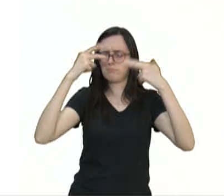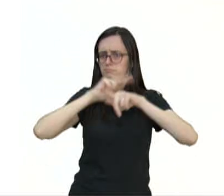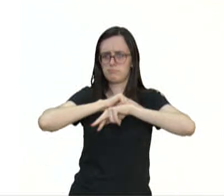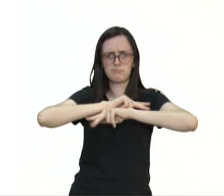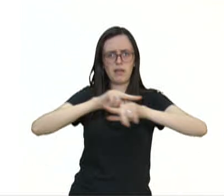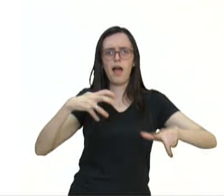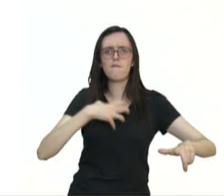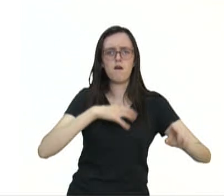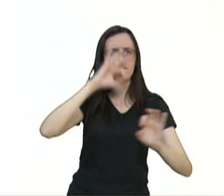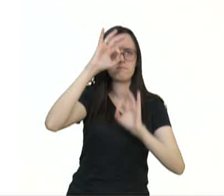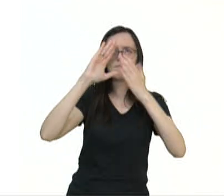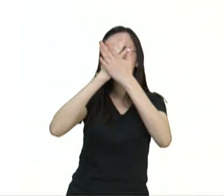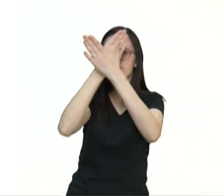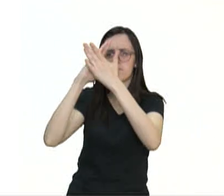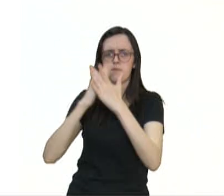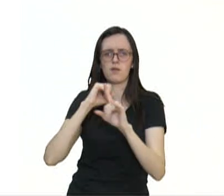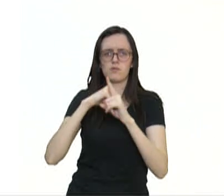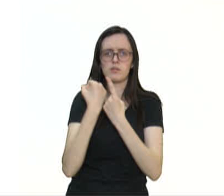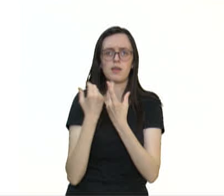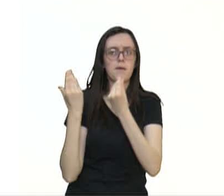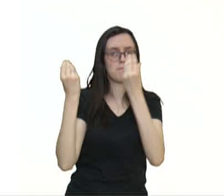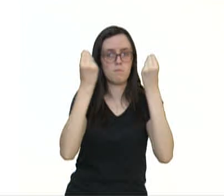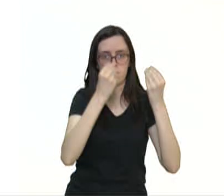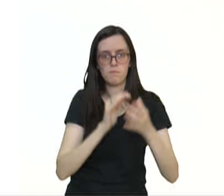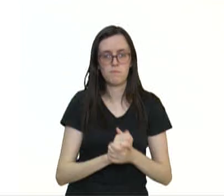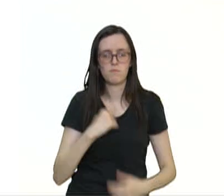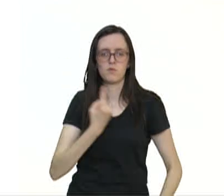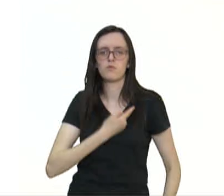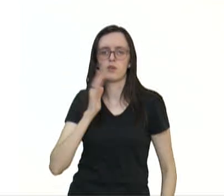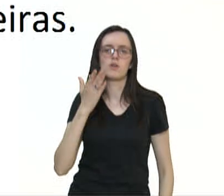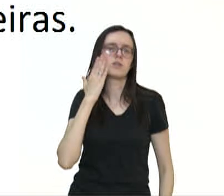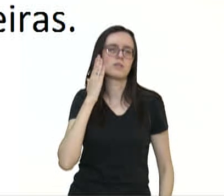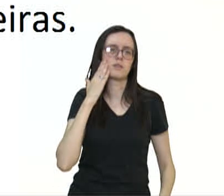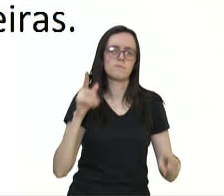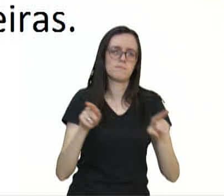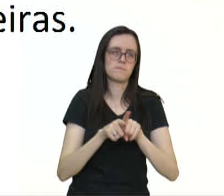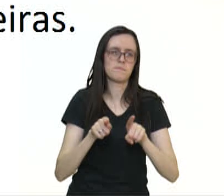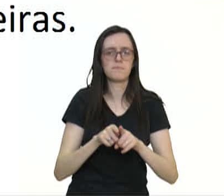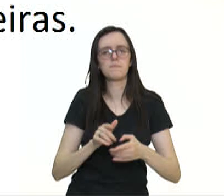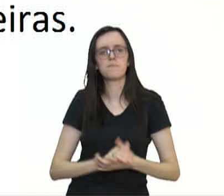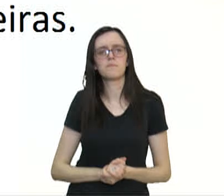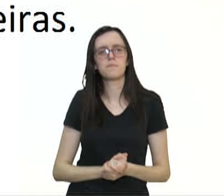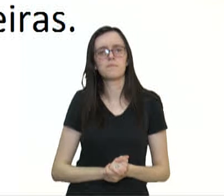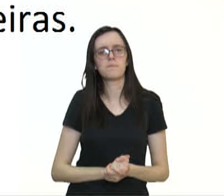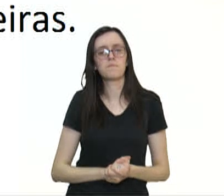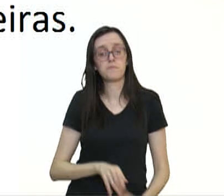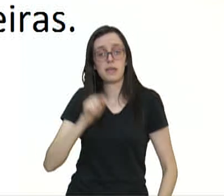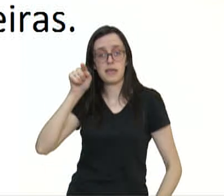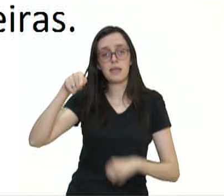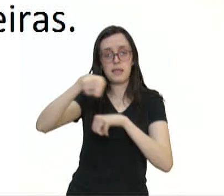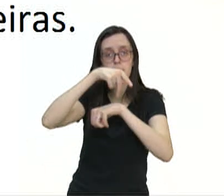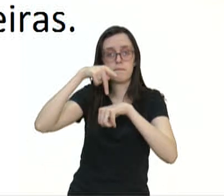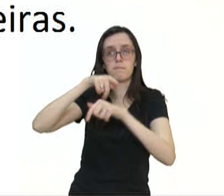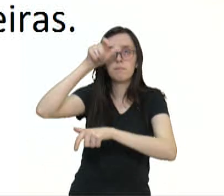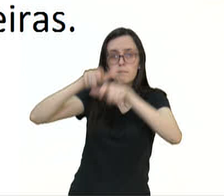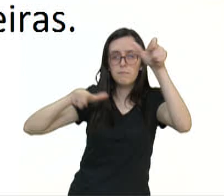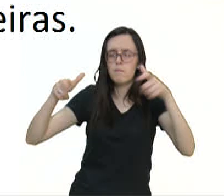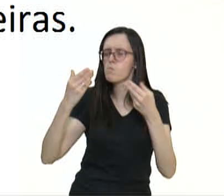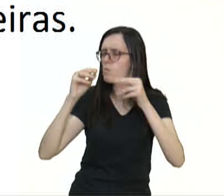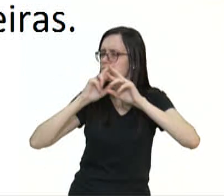diversas formas de organização social. Então, isso que nós já sabemos também. E nesse país, com indivíduos tão diferentes entre